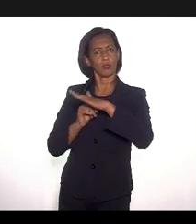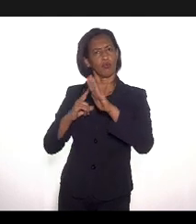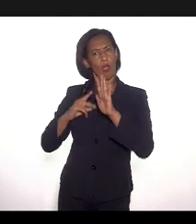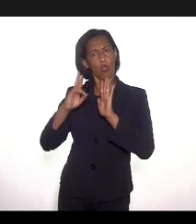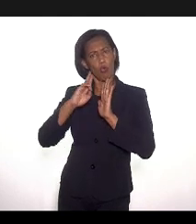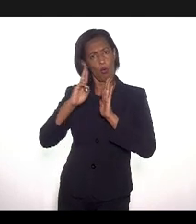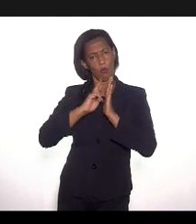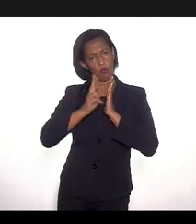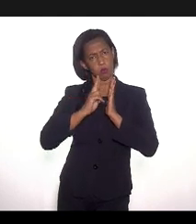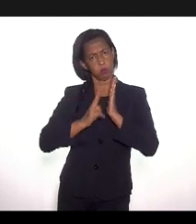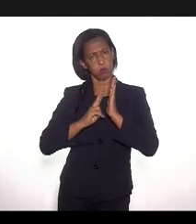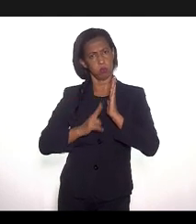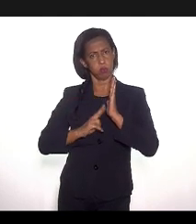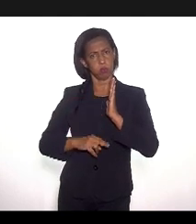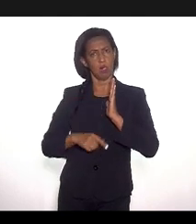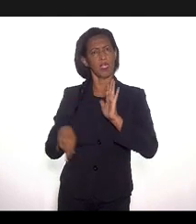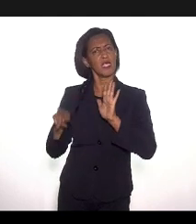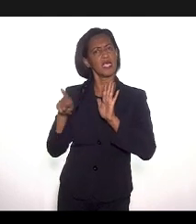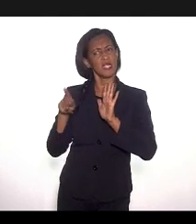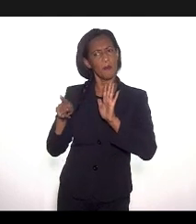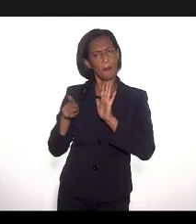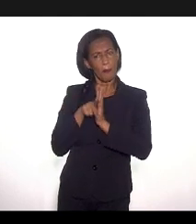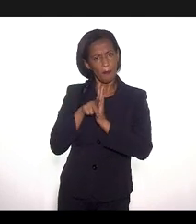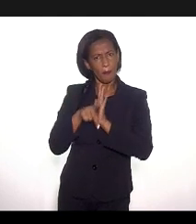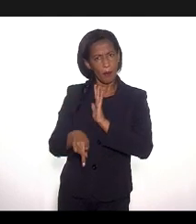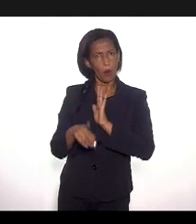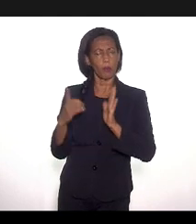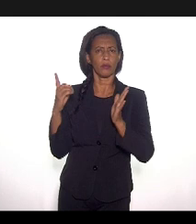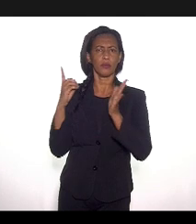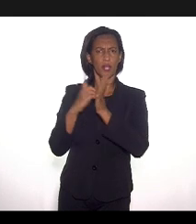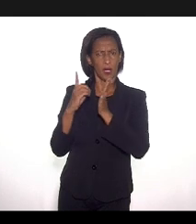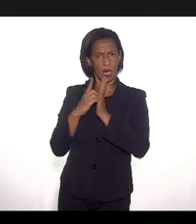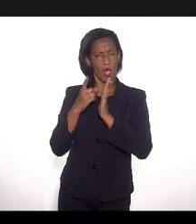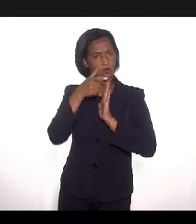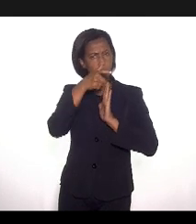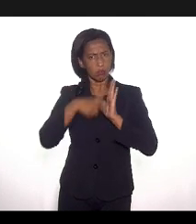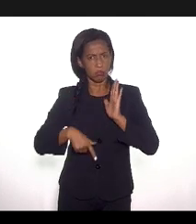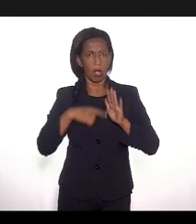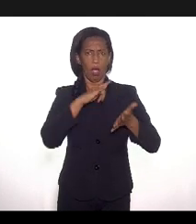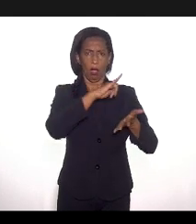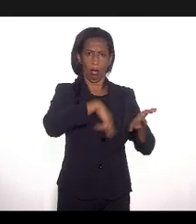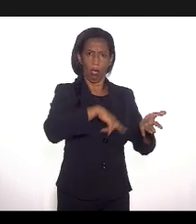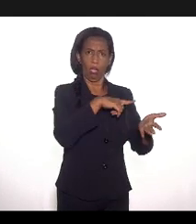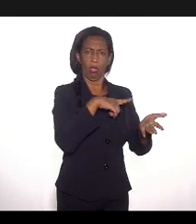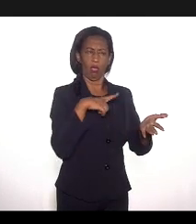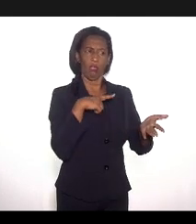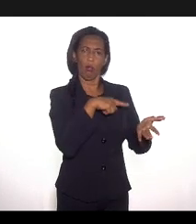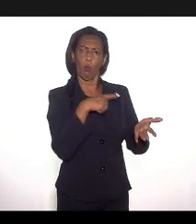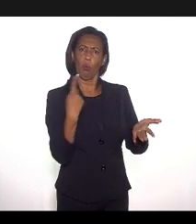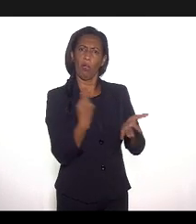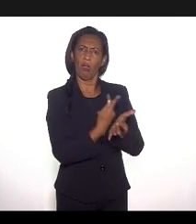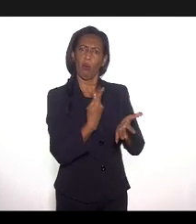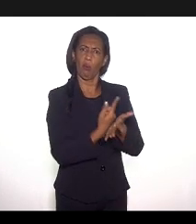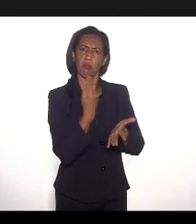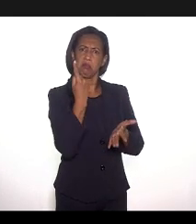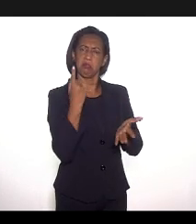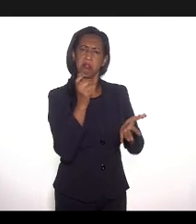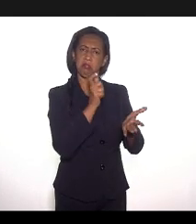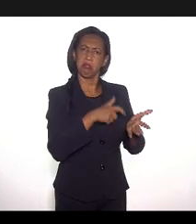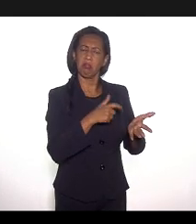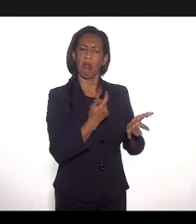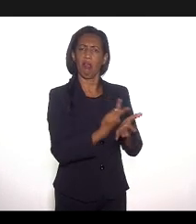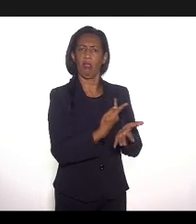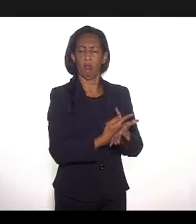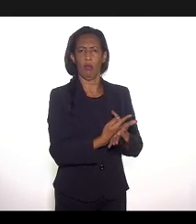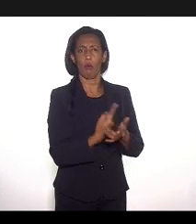citadas. E esse próprio decreto continha um erro, né? Porque